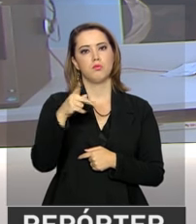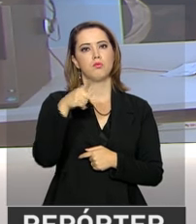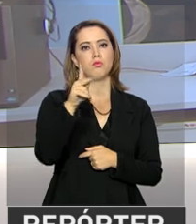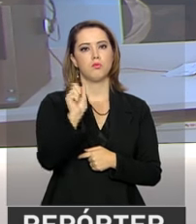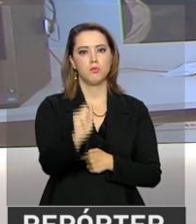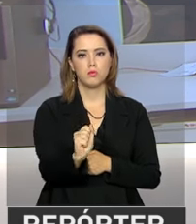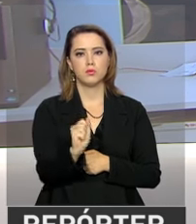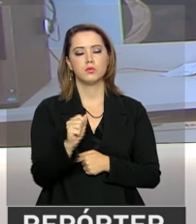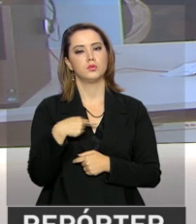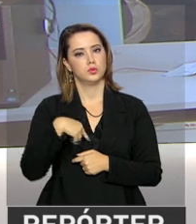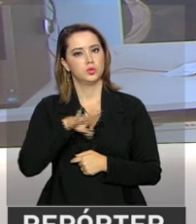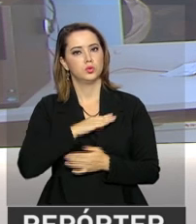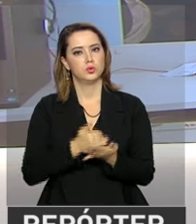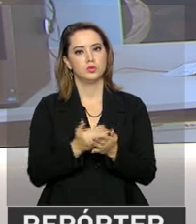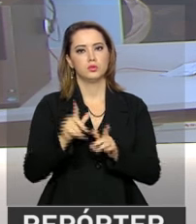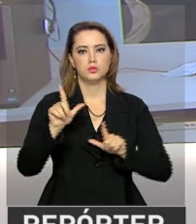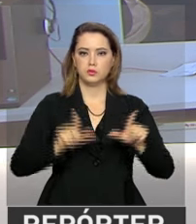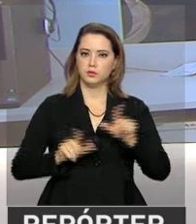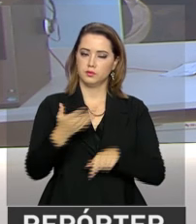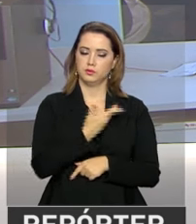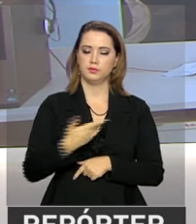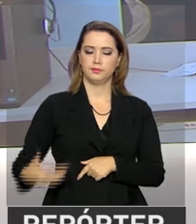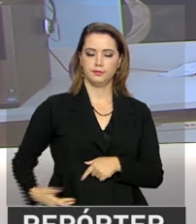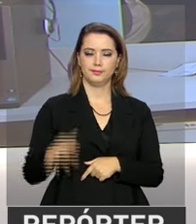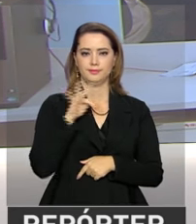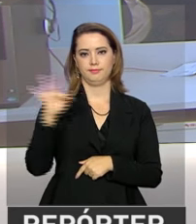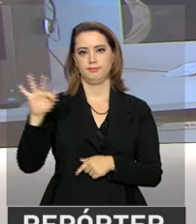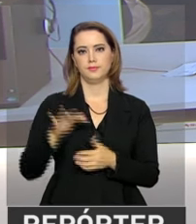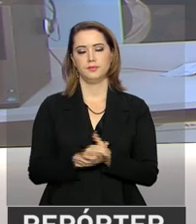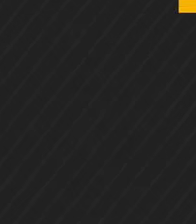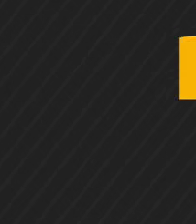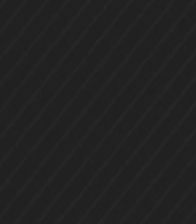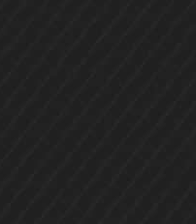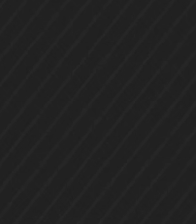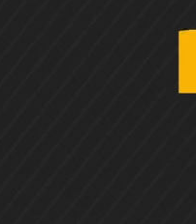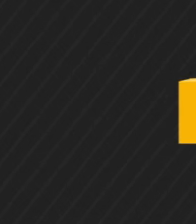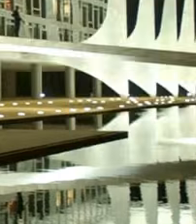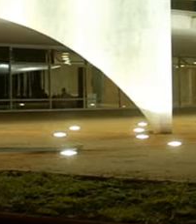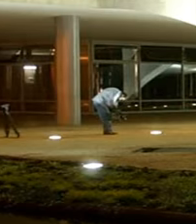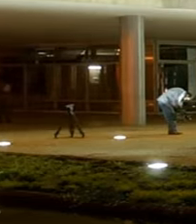olímpicos Continue com a gente NBR a TV do Governo Federal